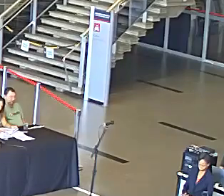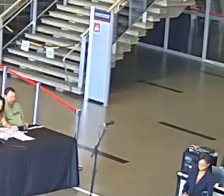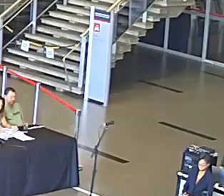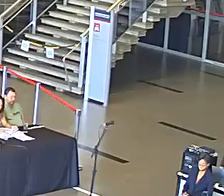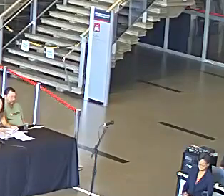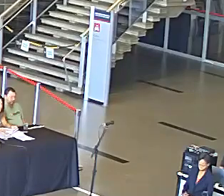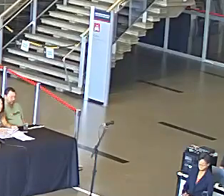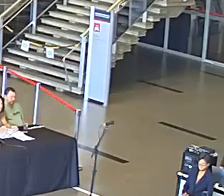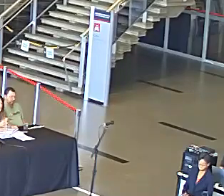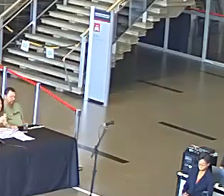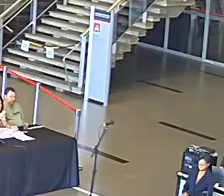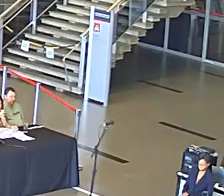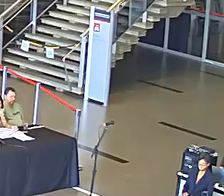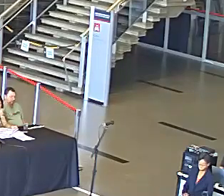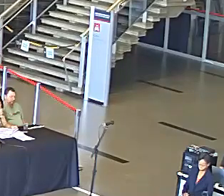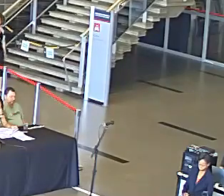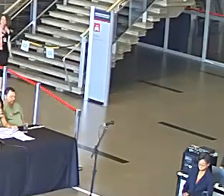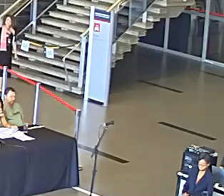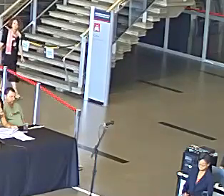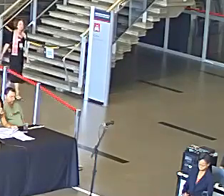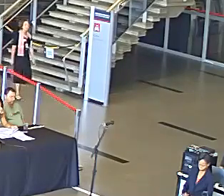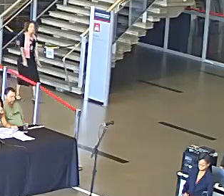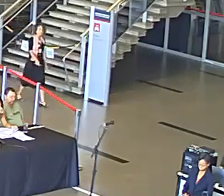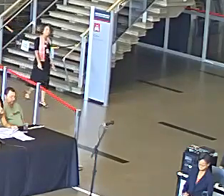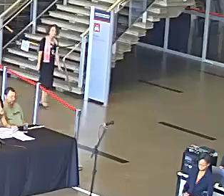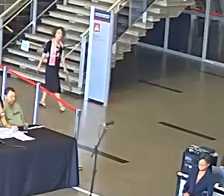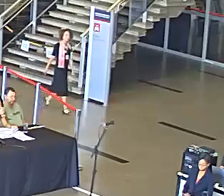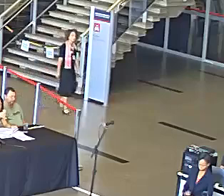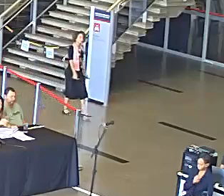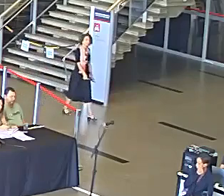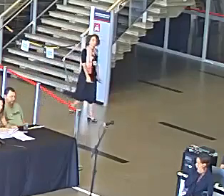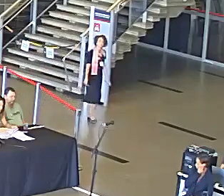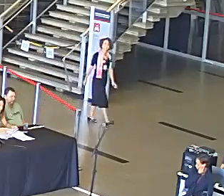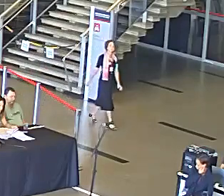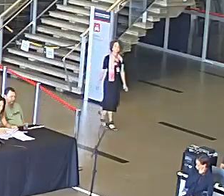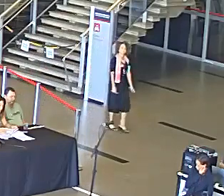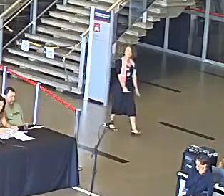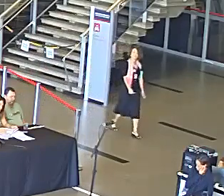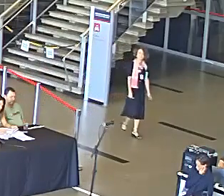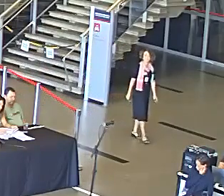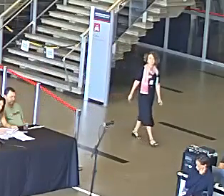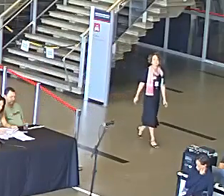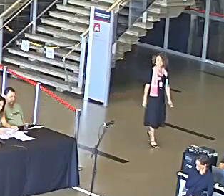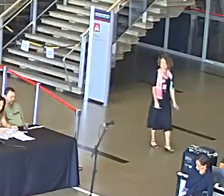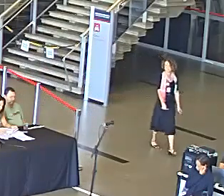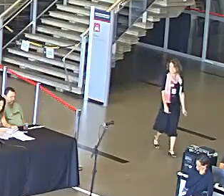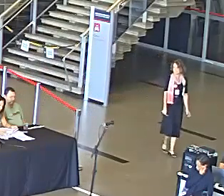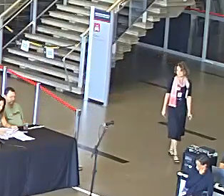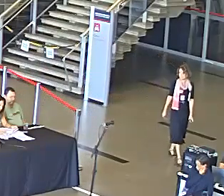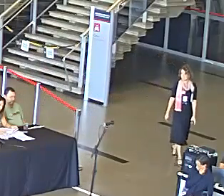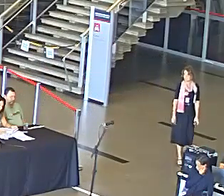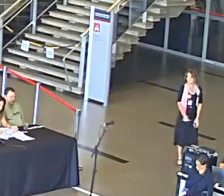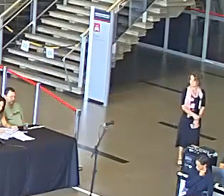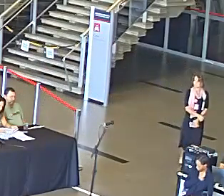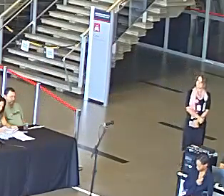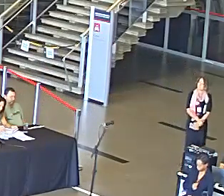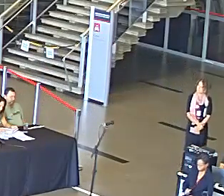a proposição aqui de um outro requerimento e se os pares quiserem assinar comigo porque as leis elas